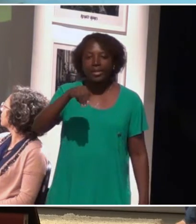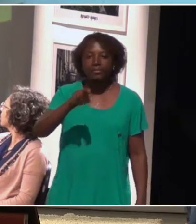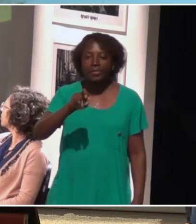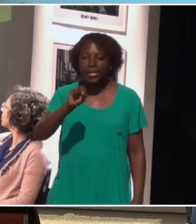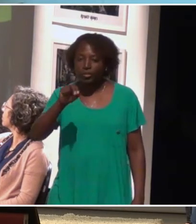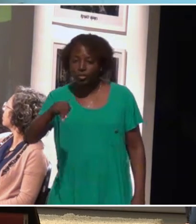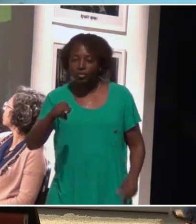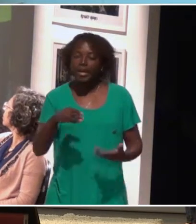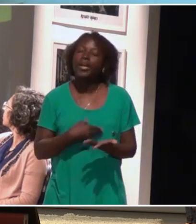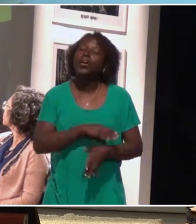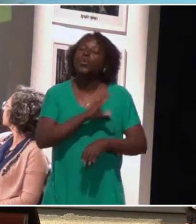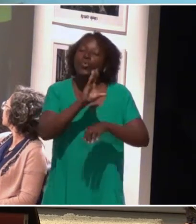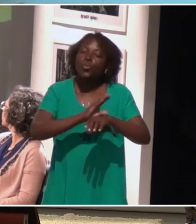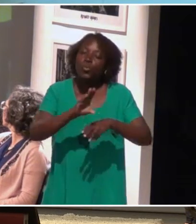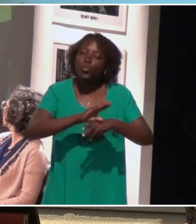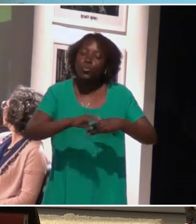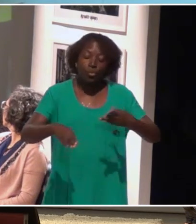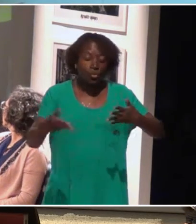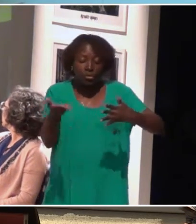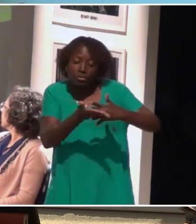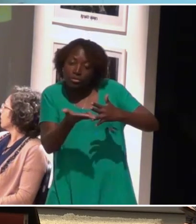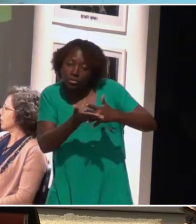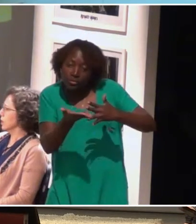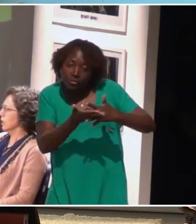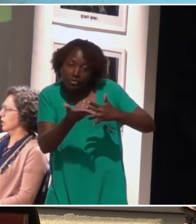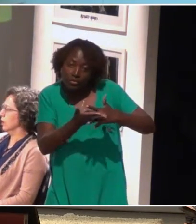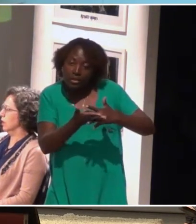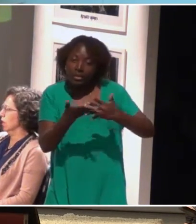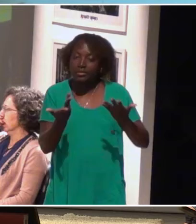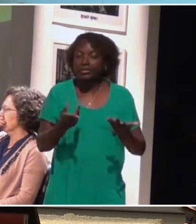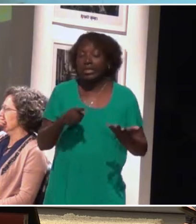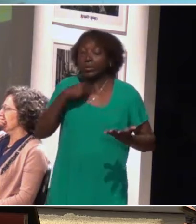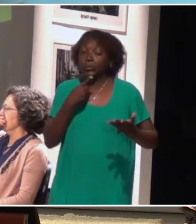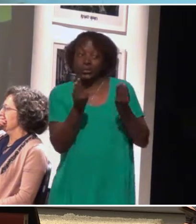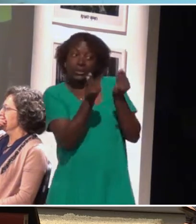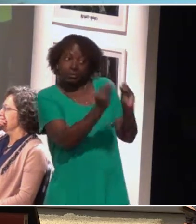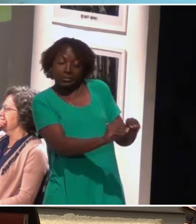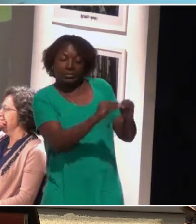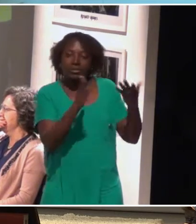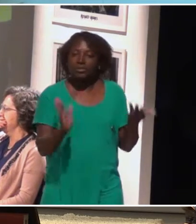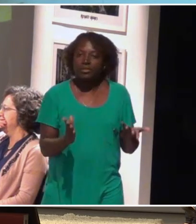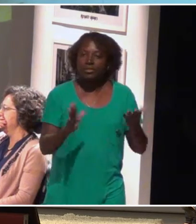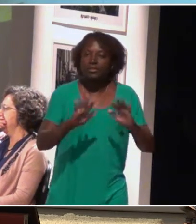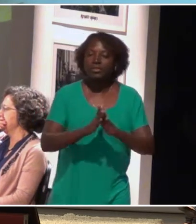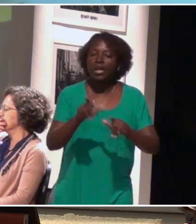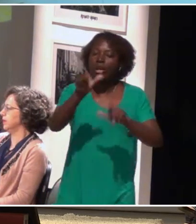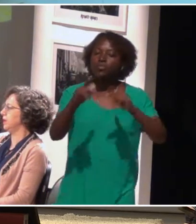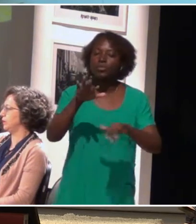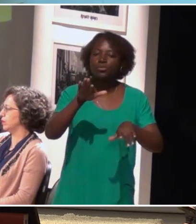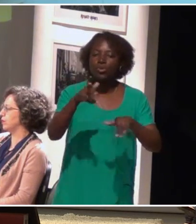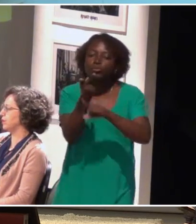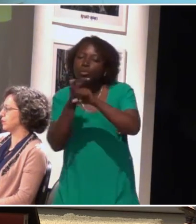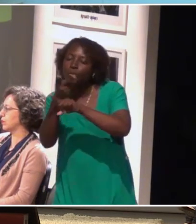Curso intermediário. A procura... Não consegui colocar, dei um problema antes. O público, a busca que tem dos